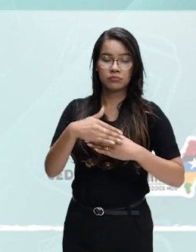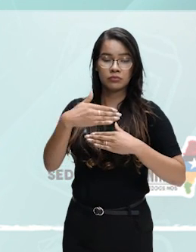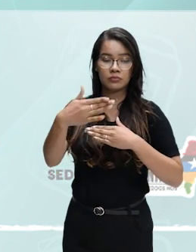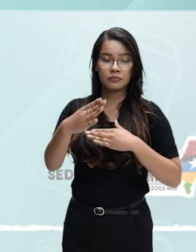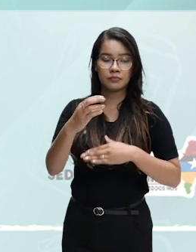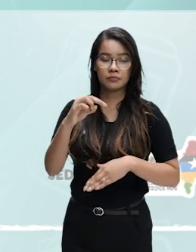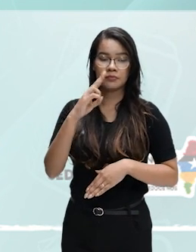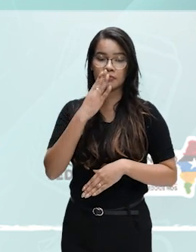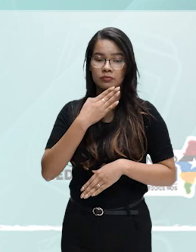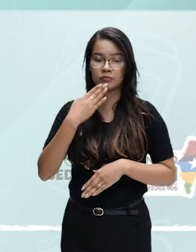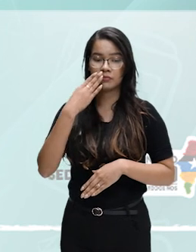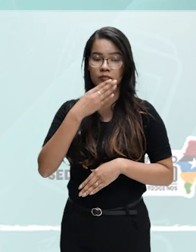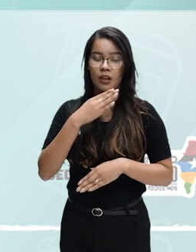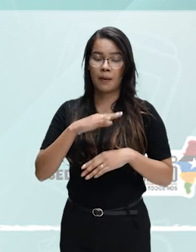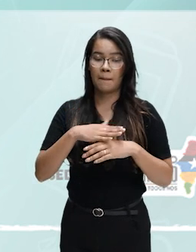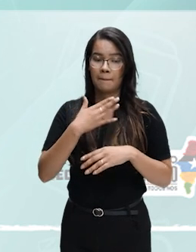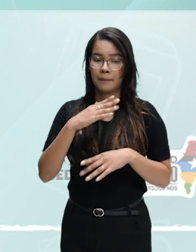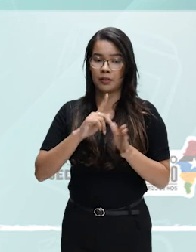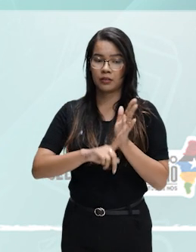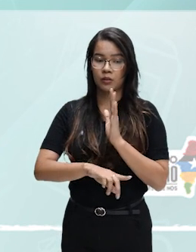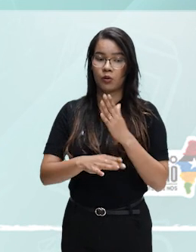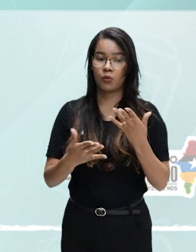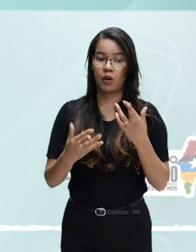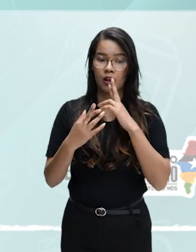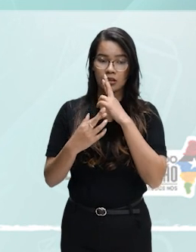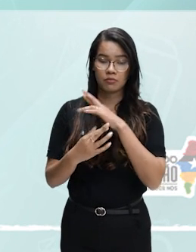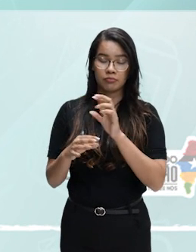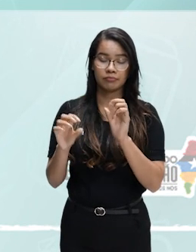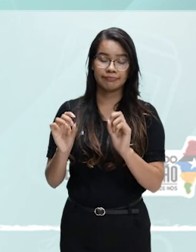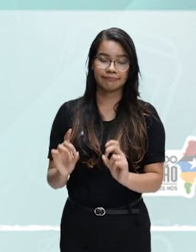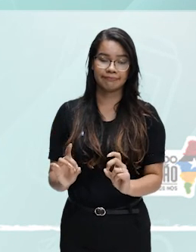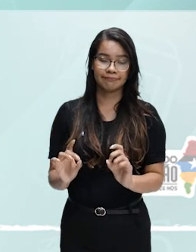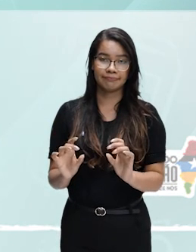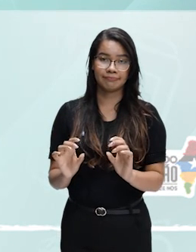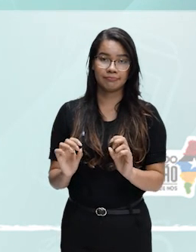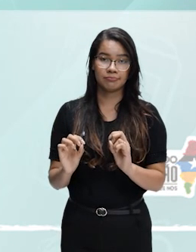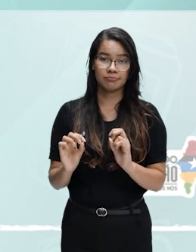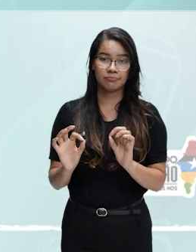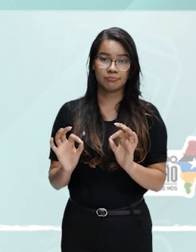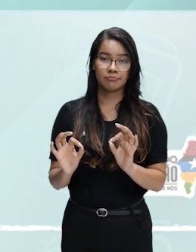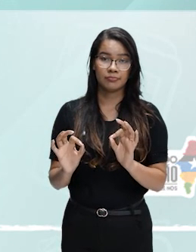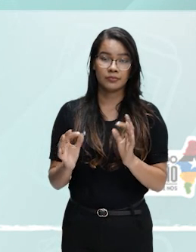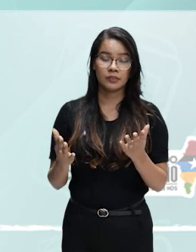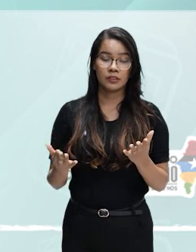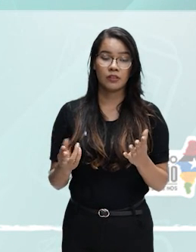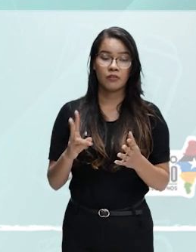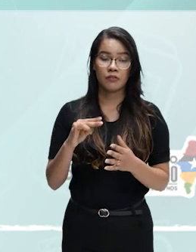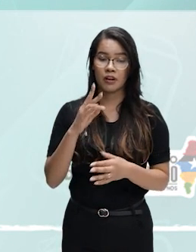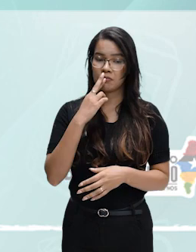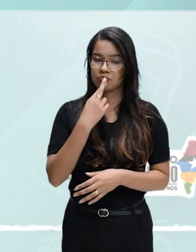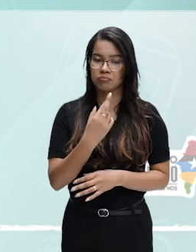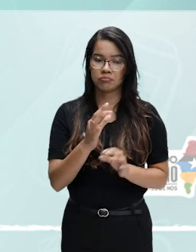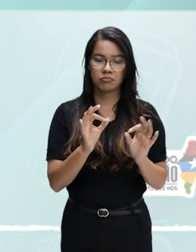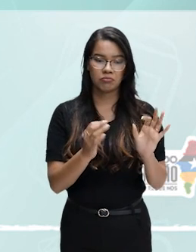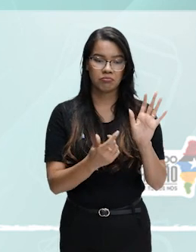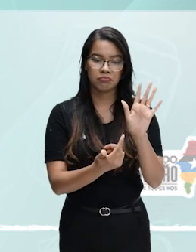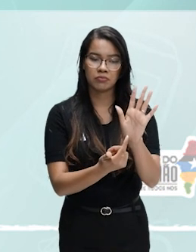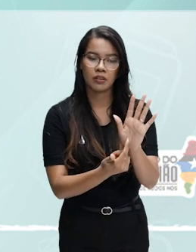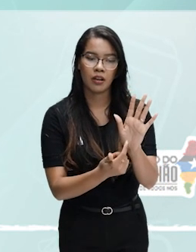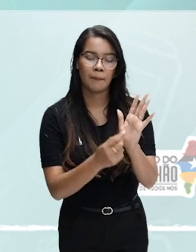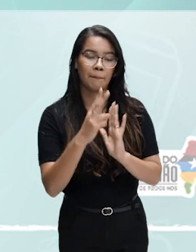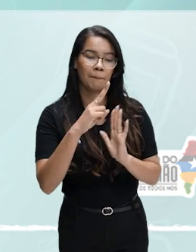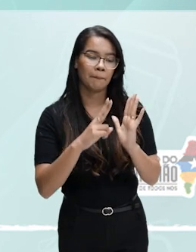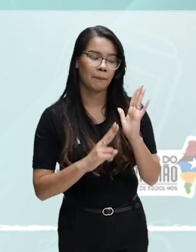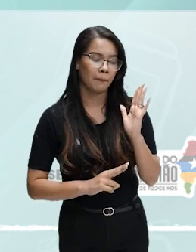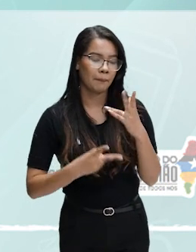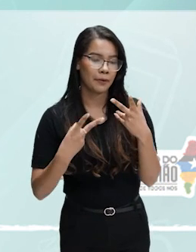de produção a partir do milho. Então, qual é a resposta correta? Pessoal, essa parte aqui vai me dar a resposta correta. Ó. Veja